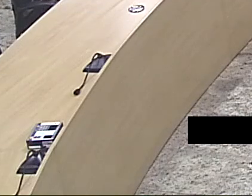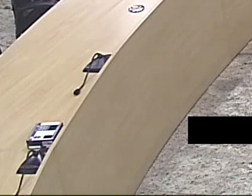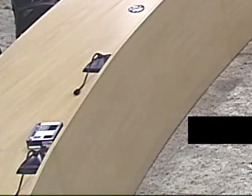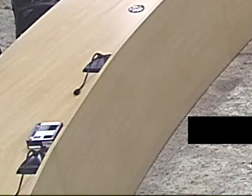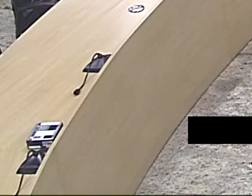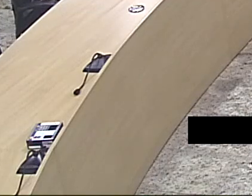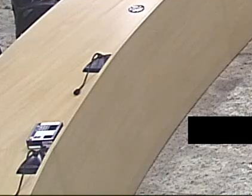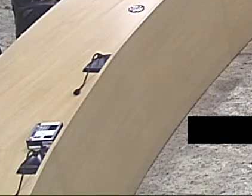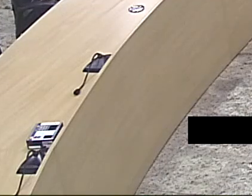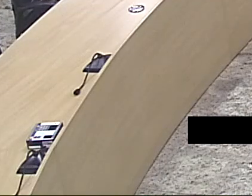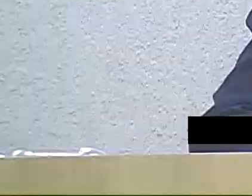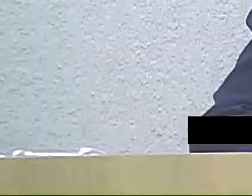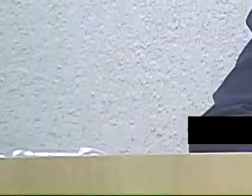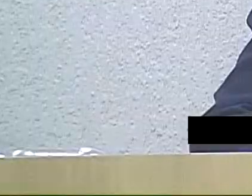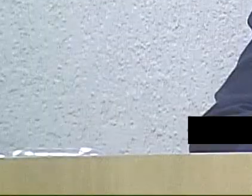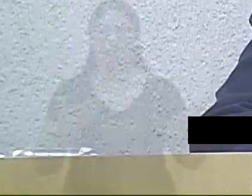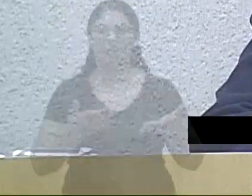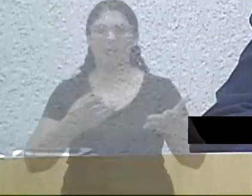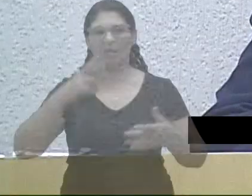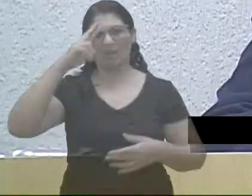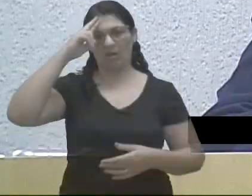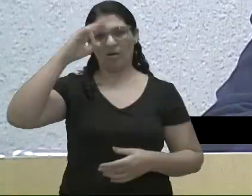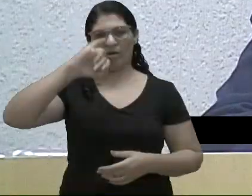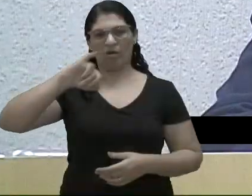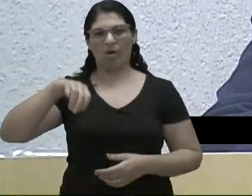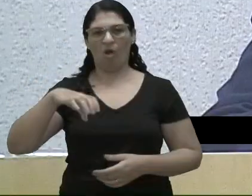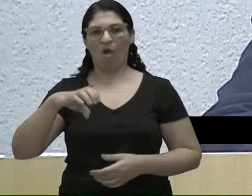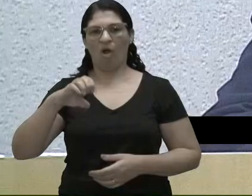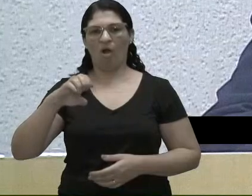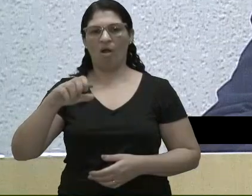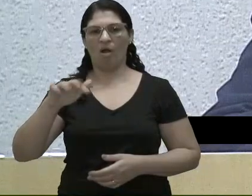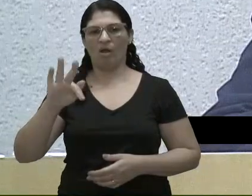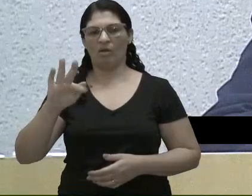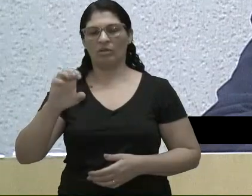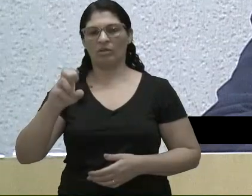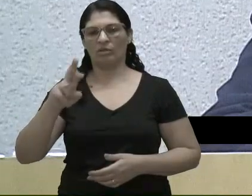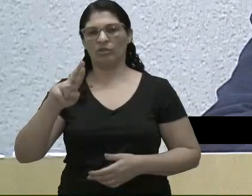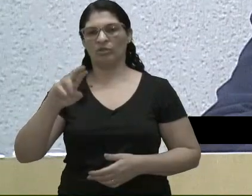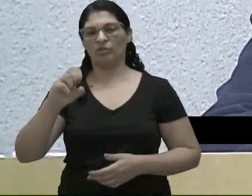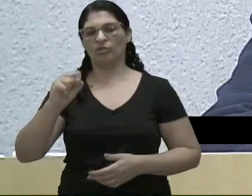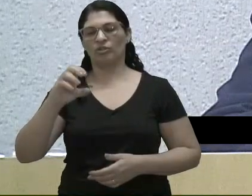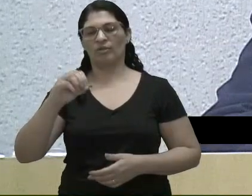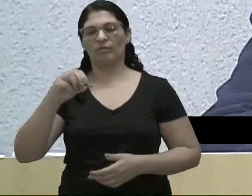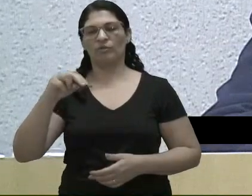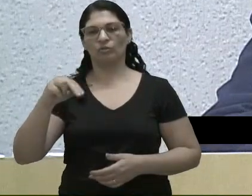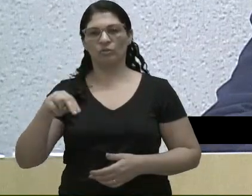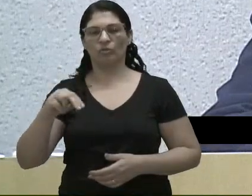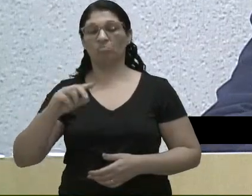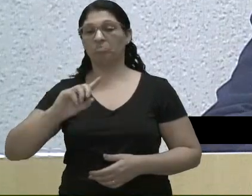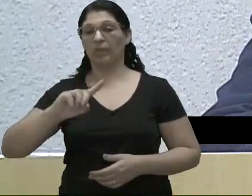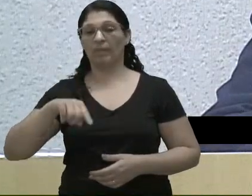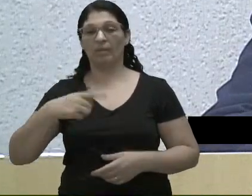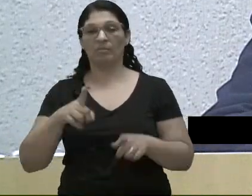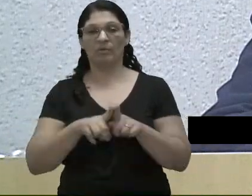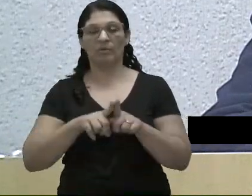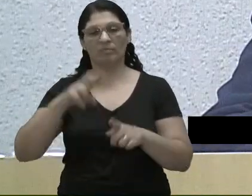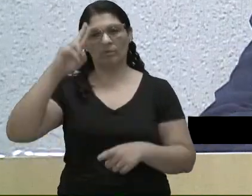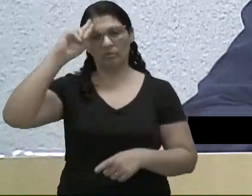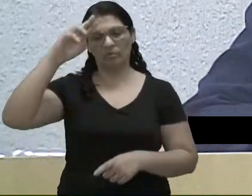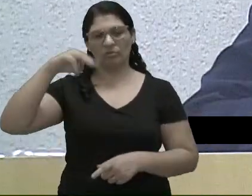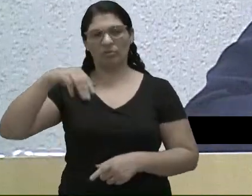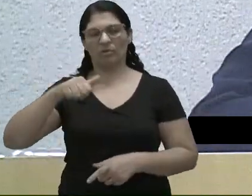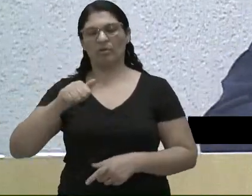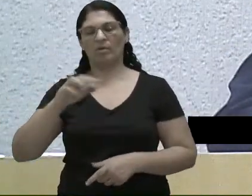Convido agora o senhor Jefferson Douglas S. Pereira Ribeiro Leal e logo após o senhor Matheus de